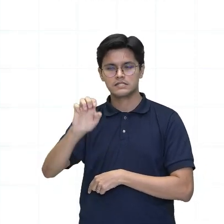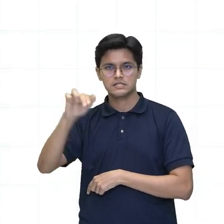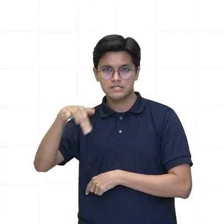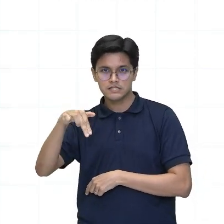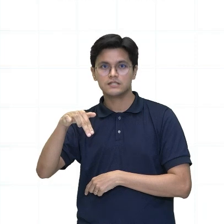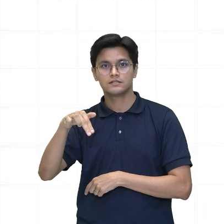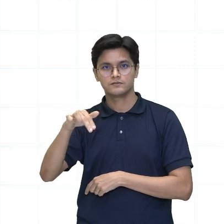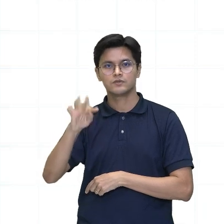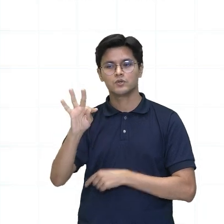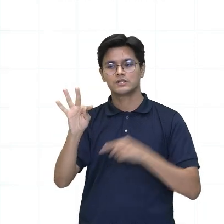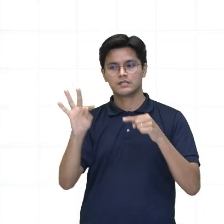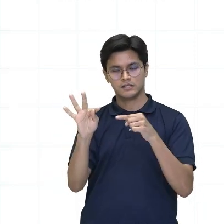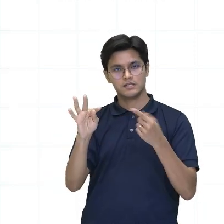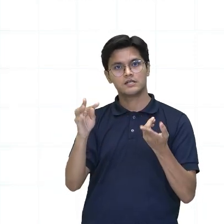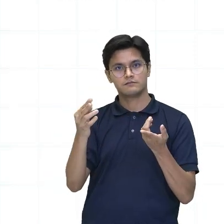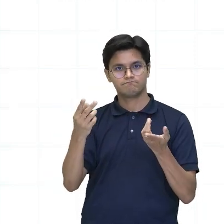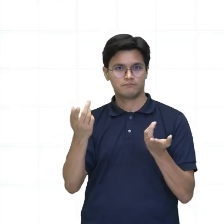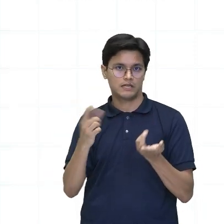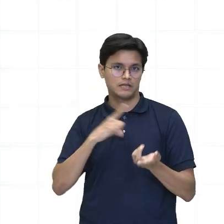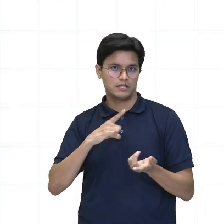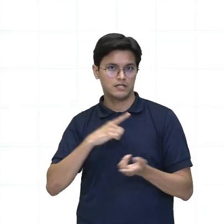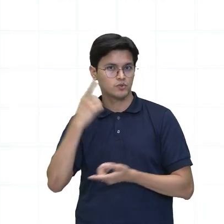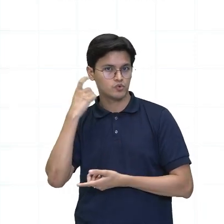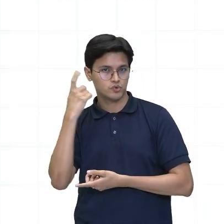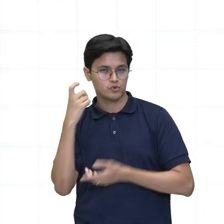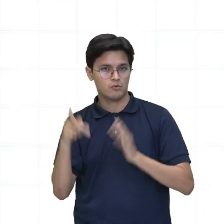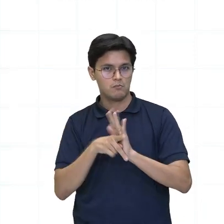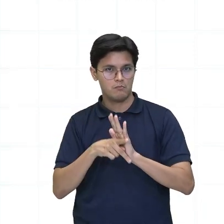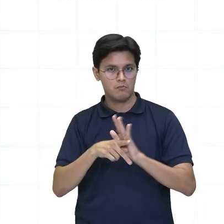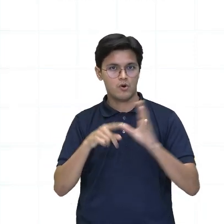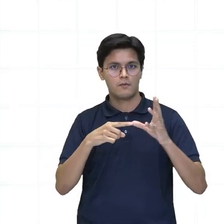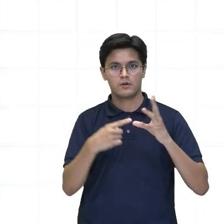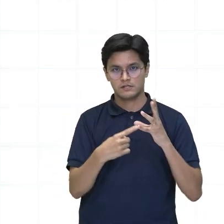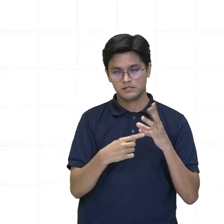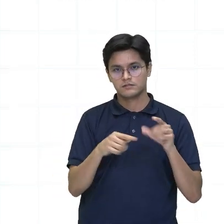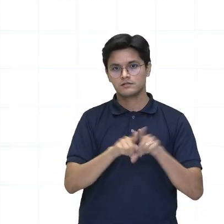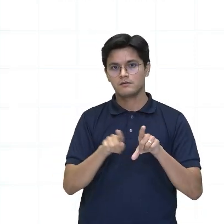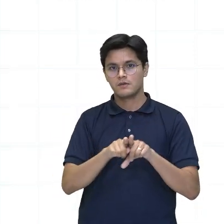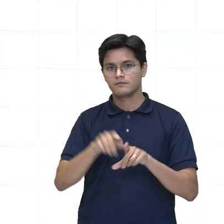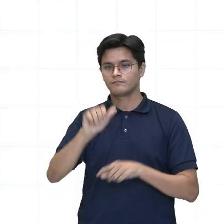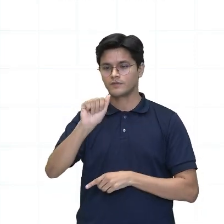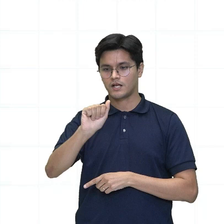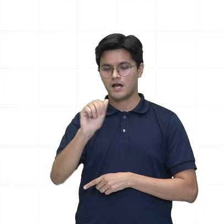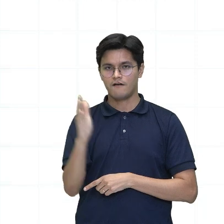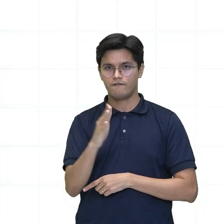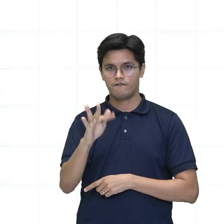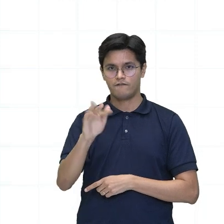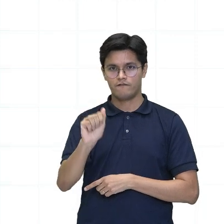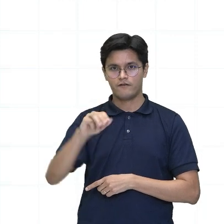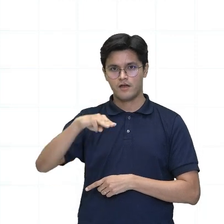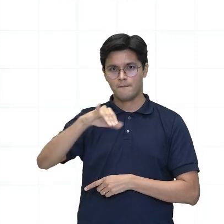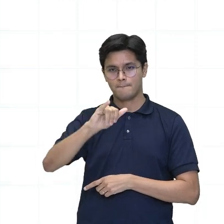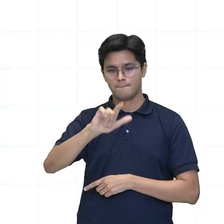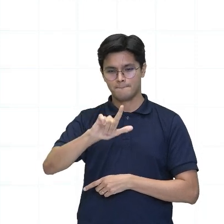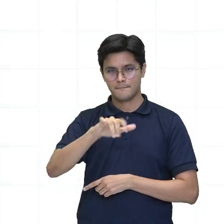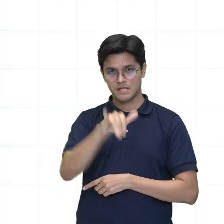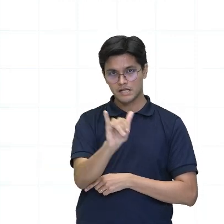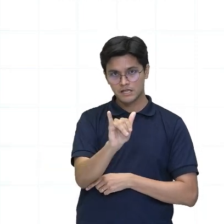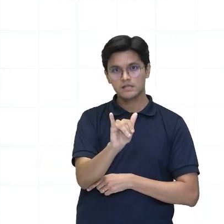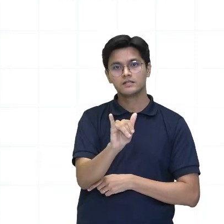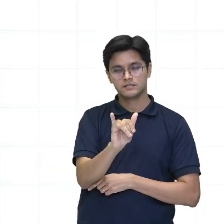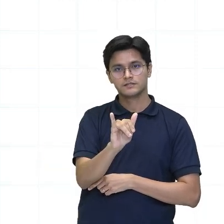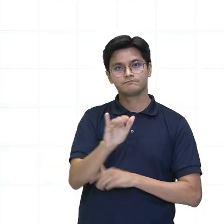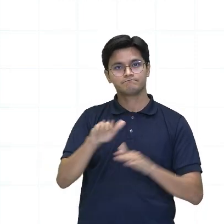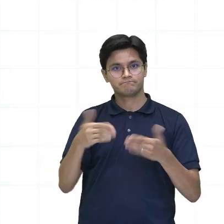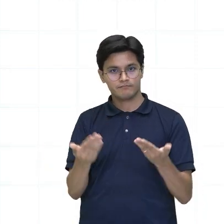o F, né? Som de consoante F. A family, right? E agora, vamos